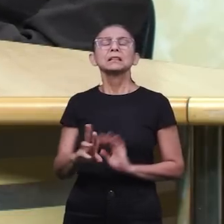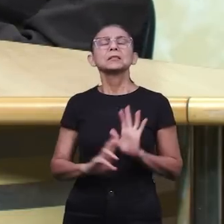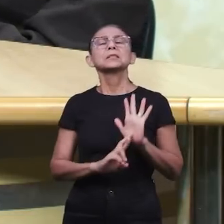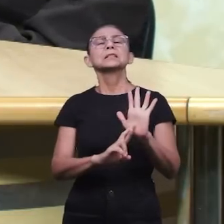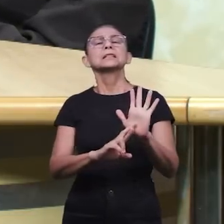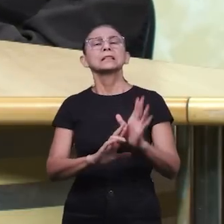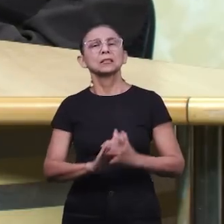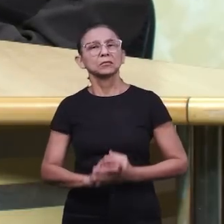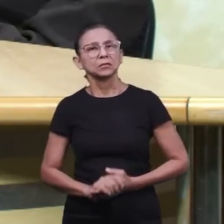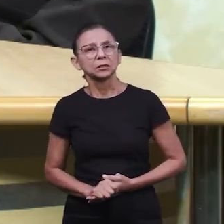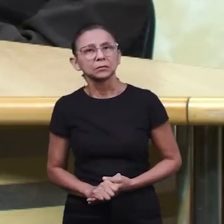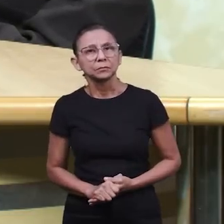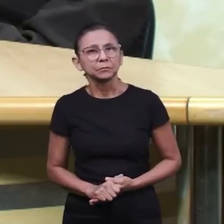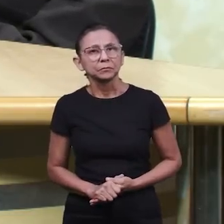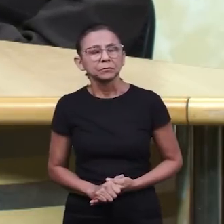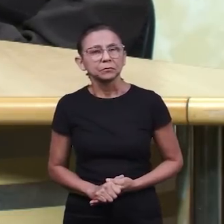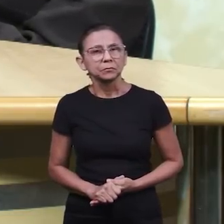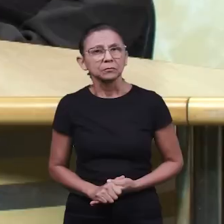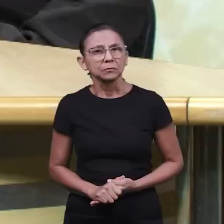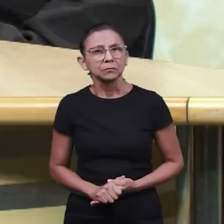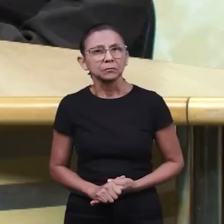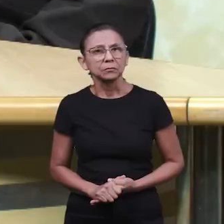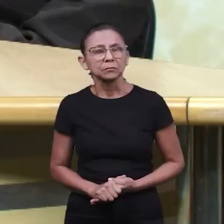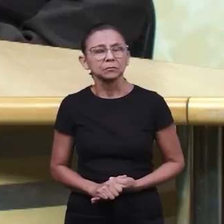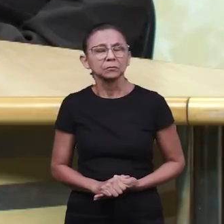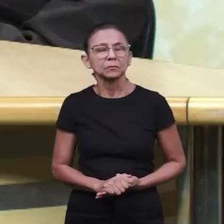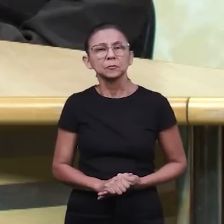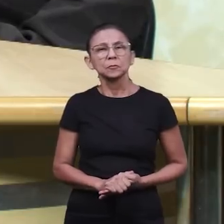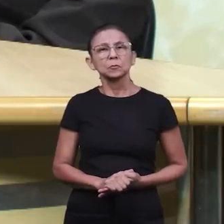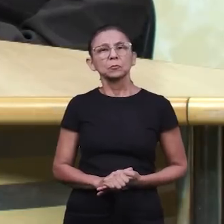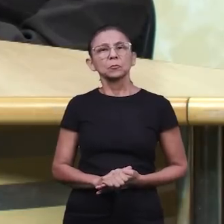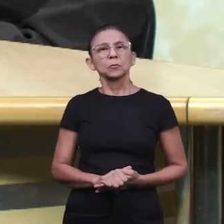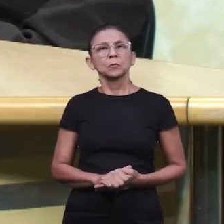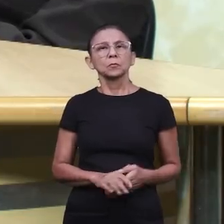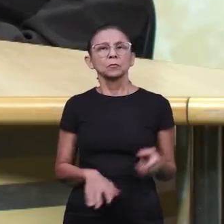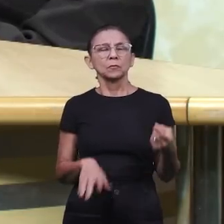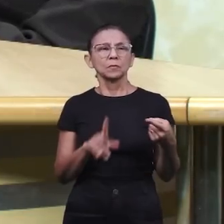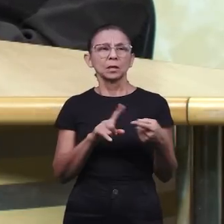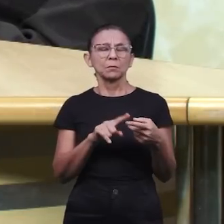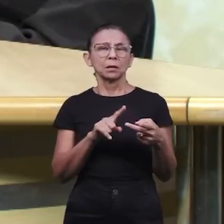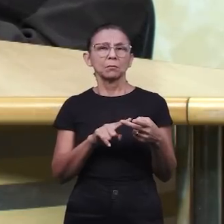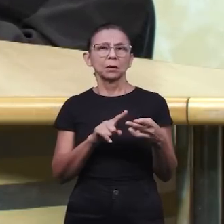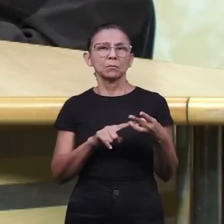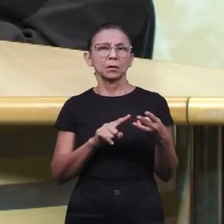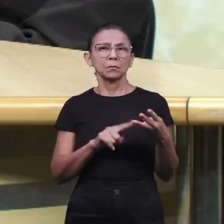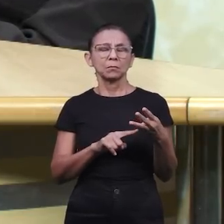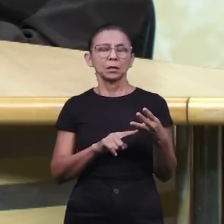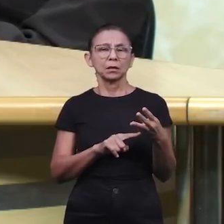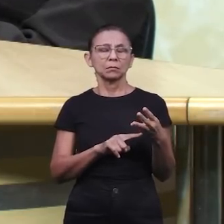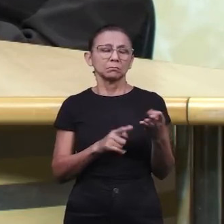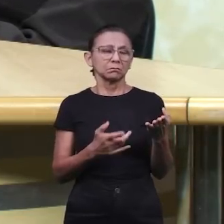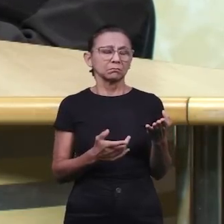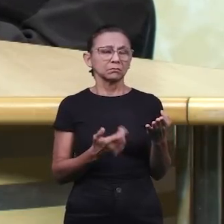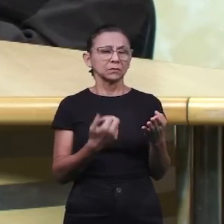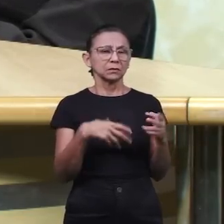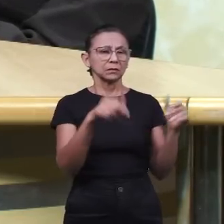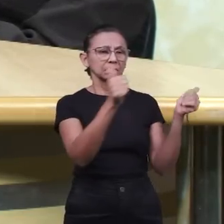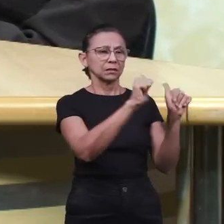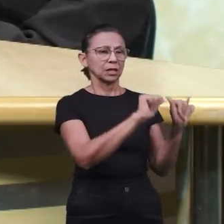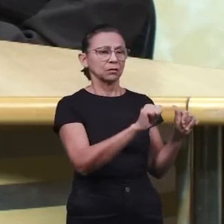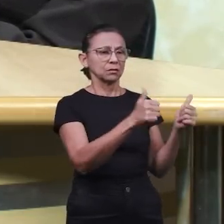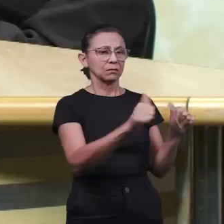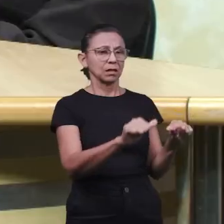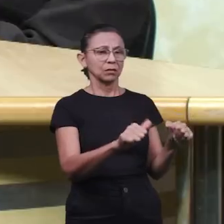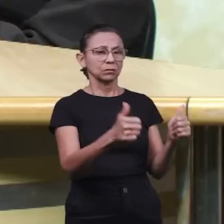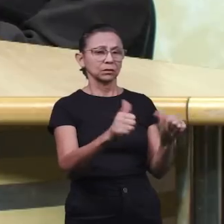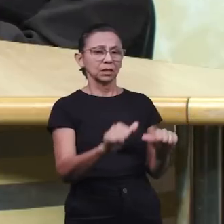Nebo, não era Aco, não era Bel, não era Baal, nem nenhum